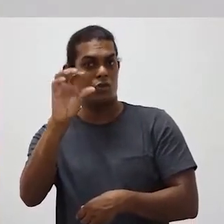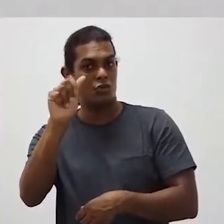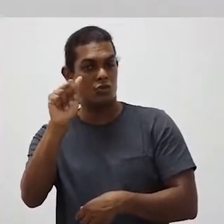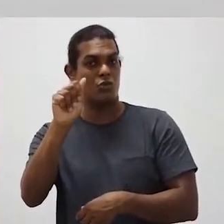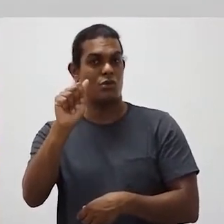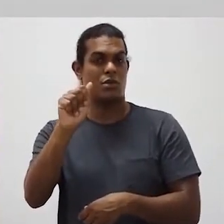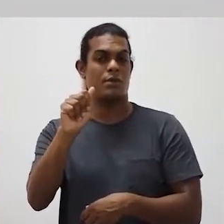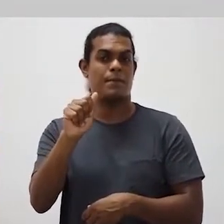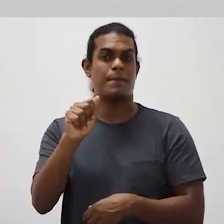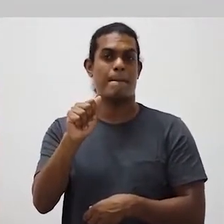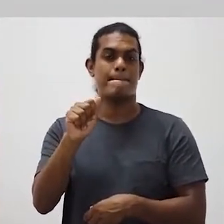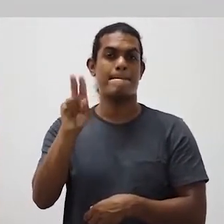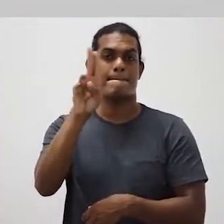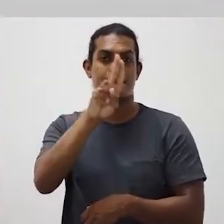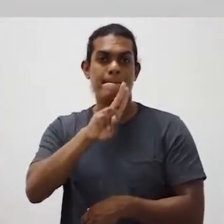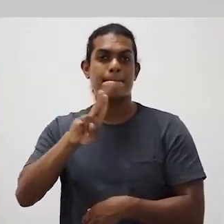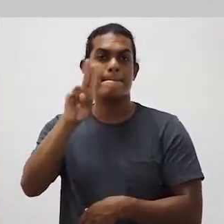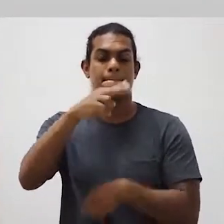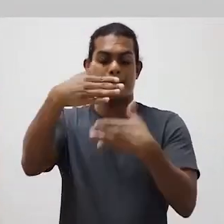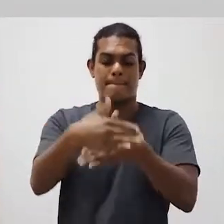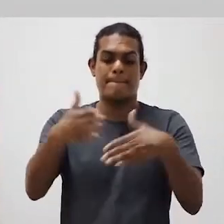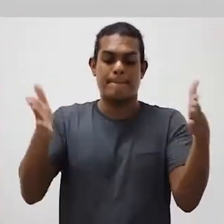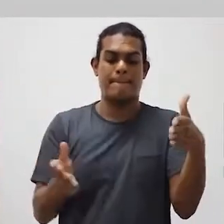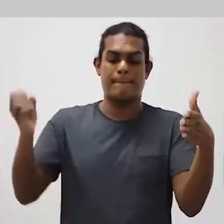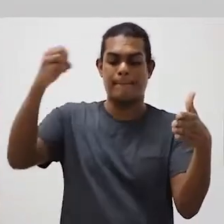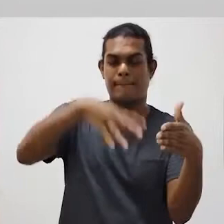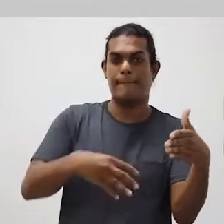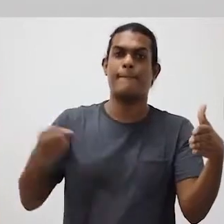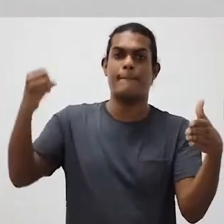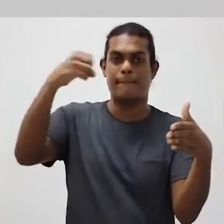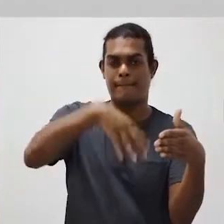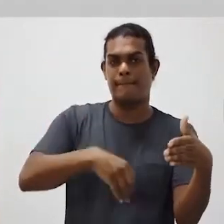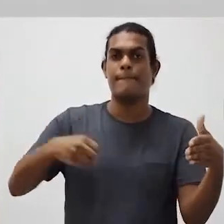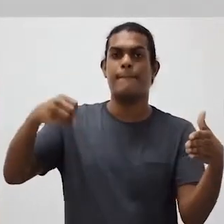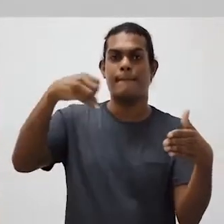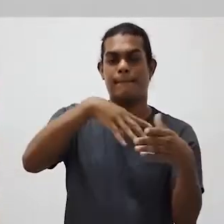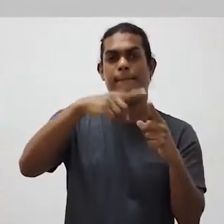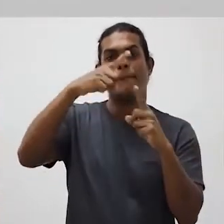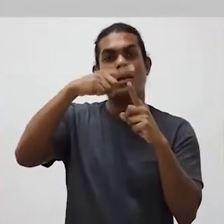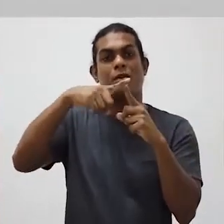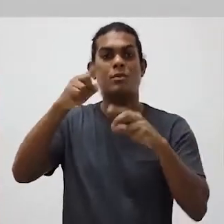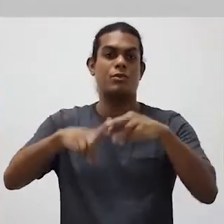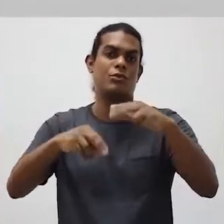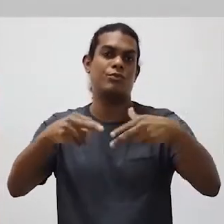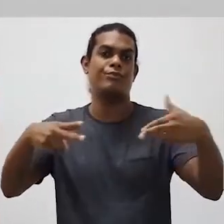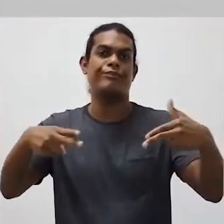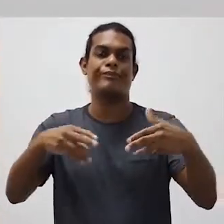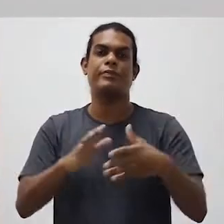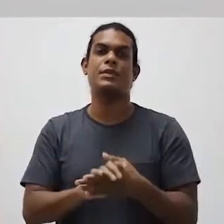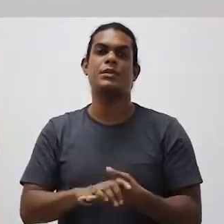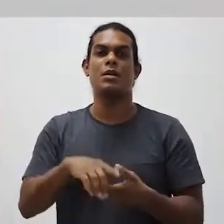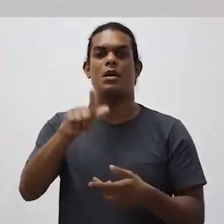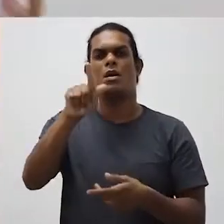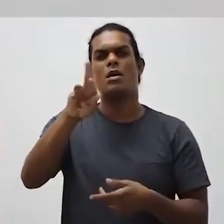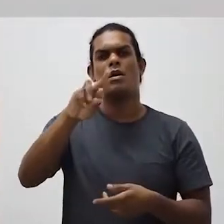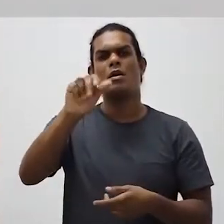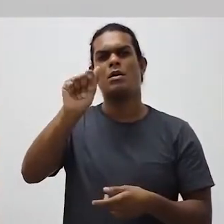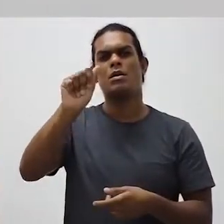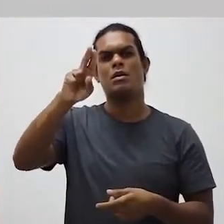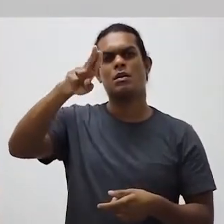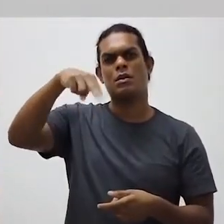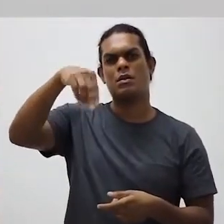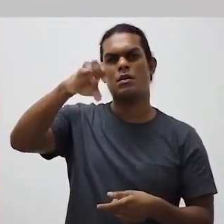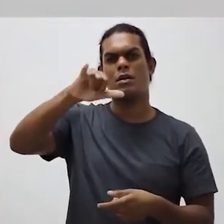contêineres. E carga geral solta, posso ter cargas de granéis que eu não tenho